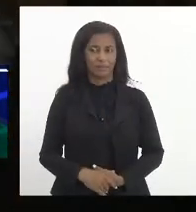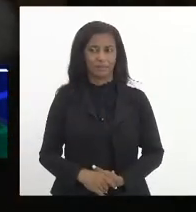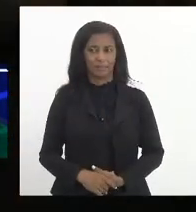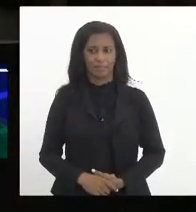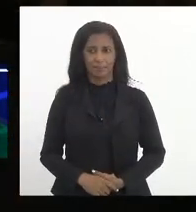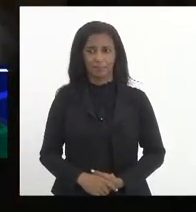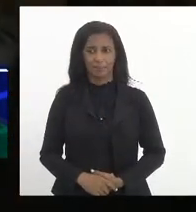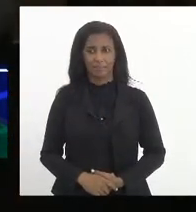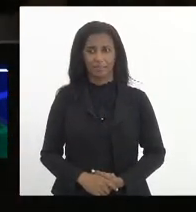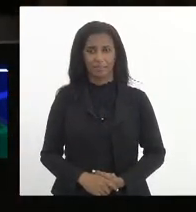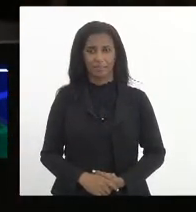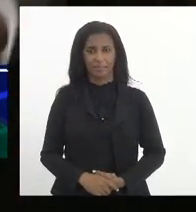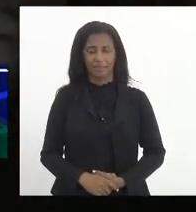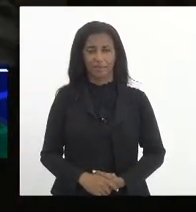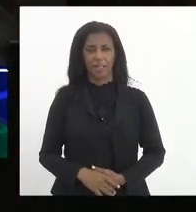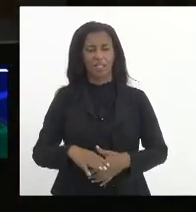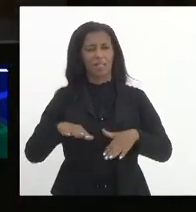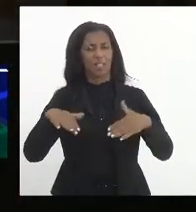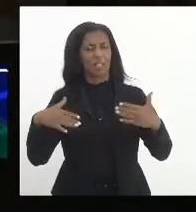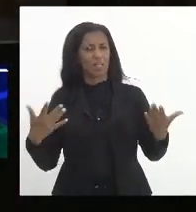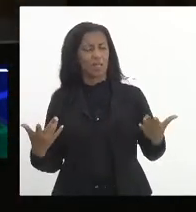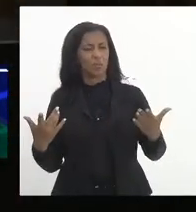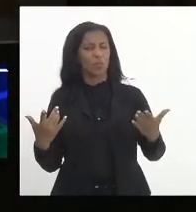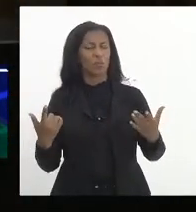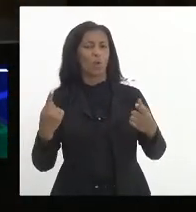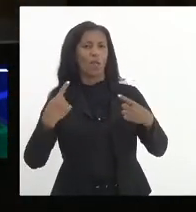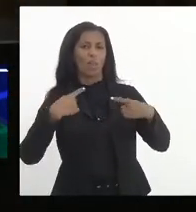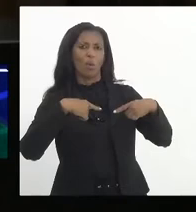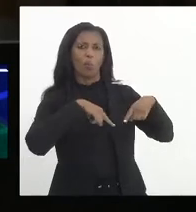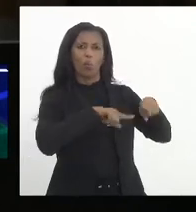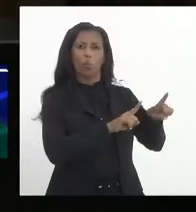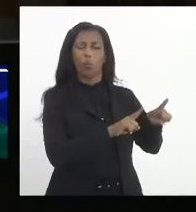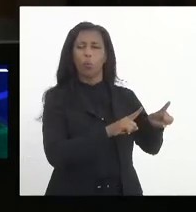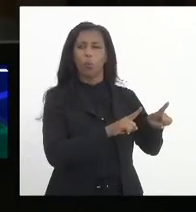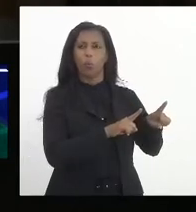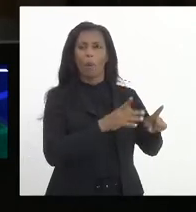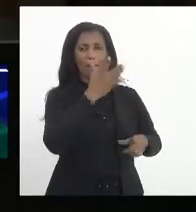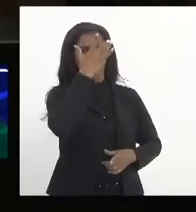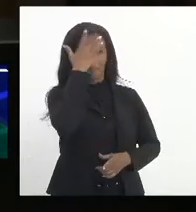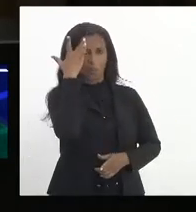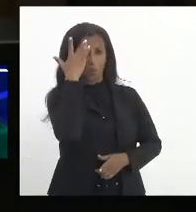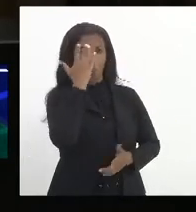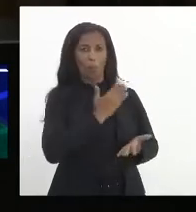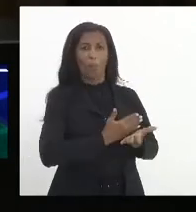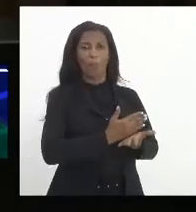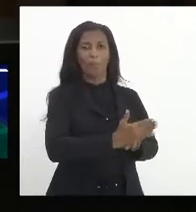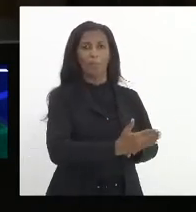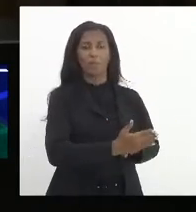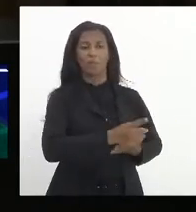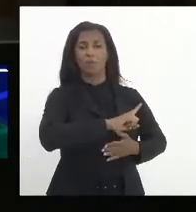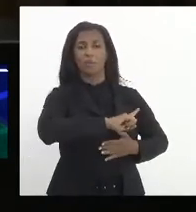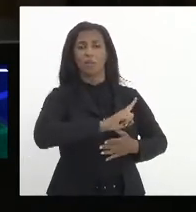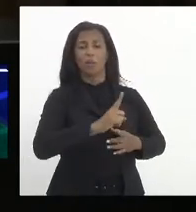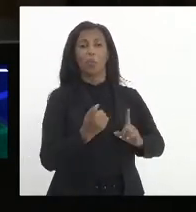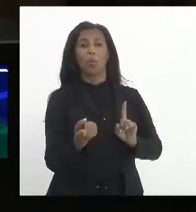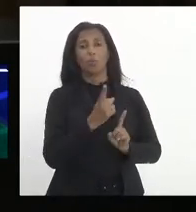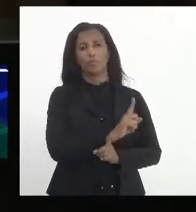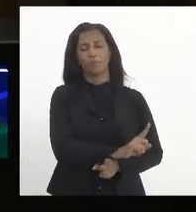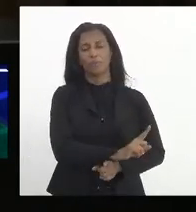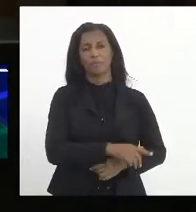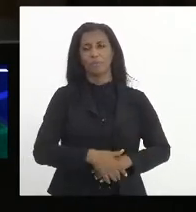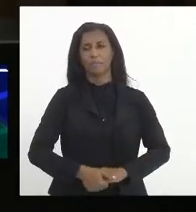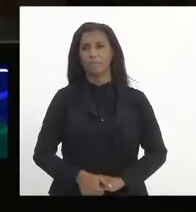é isso fere de morte essas decisões ferem de morte tia Ju o princípio da não-contradição